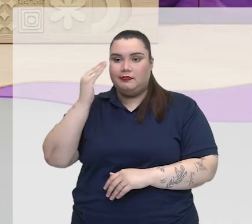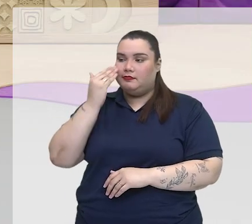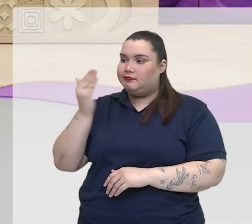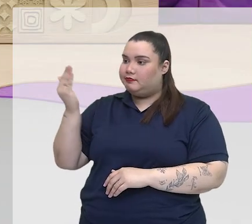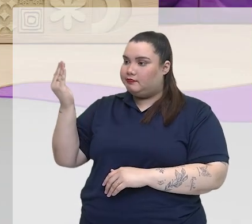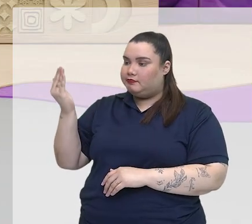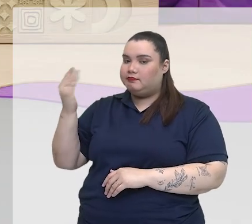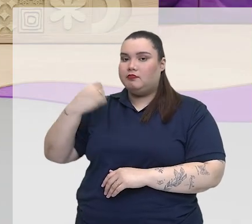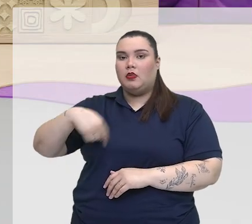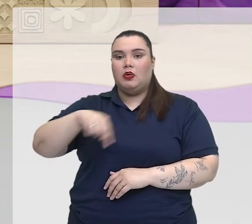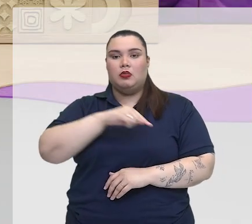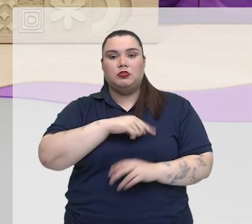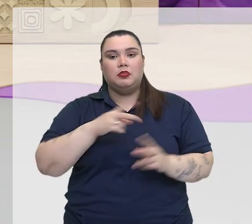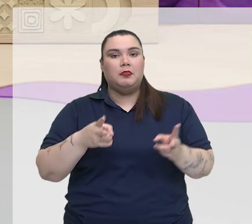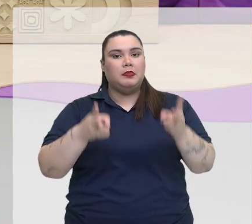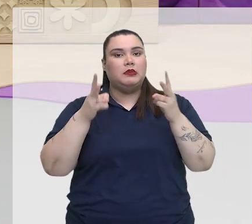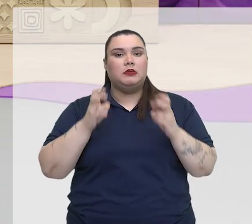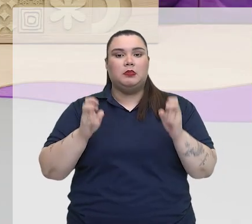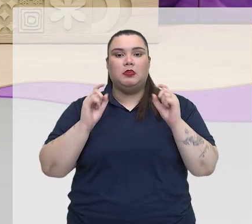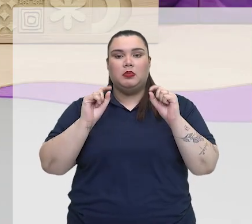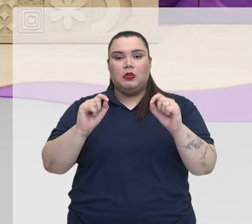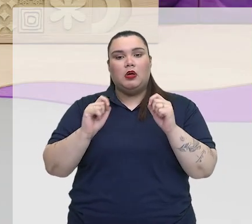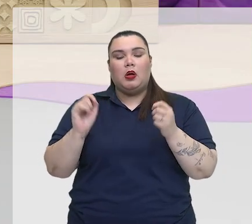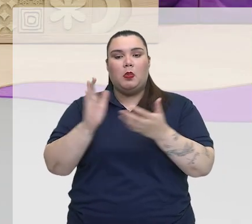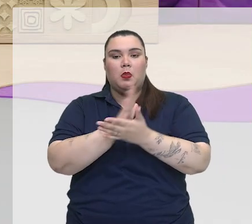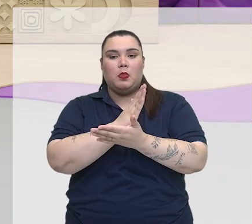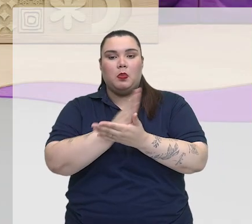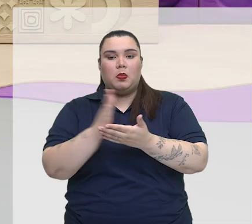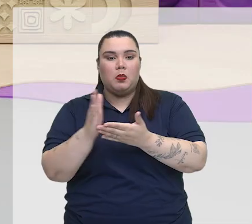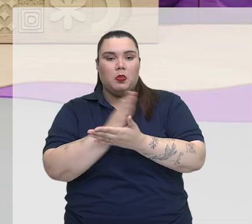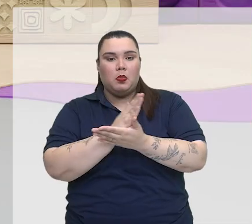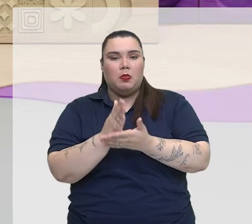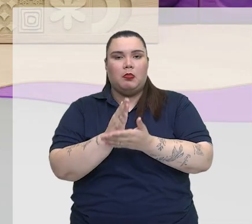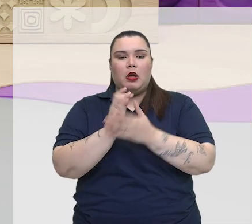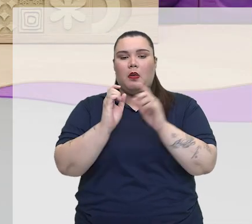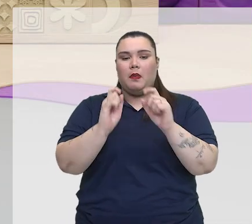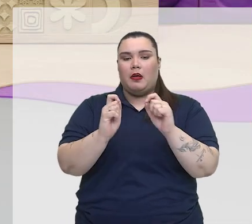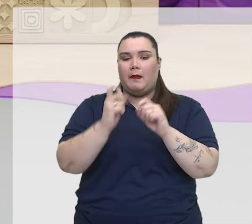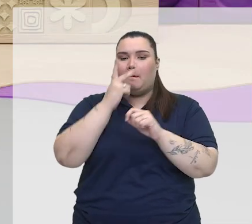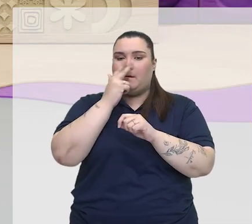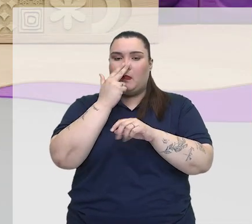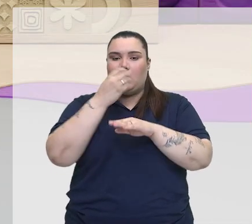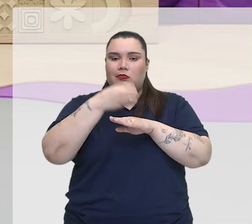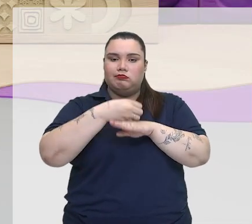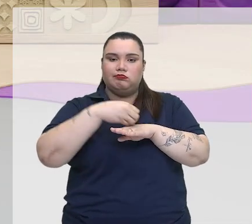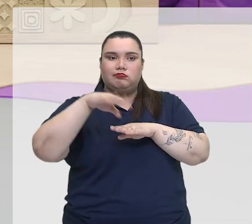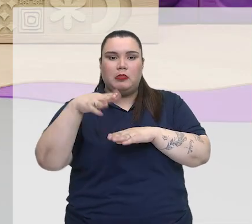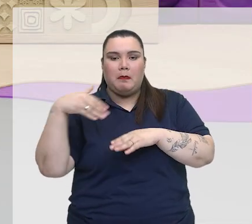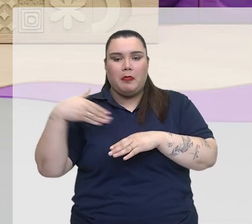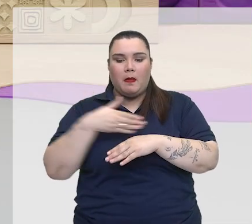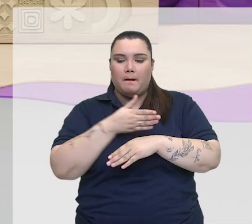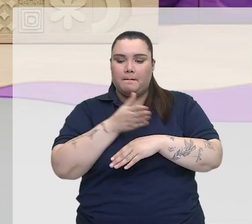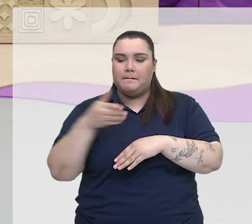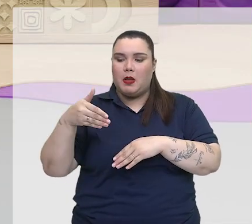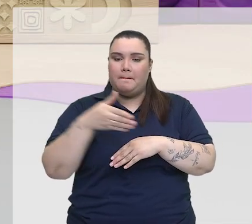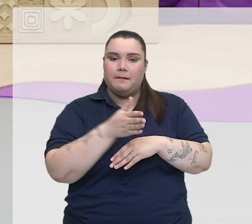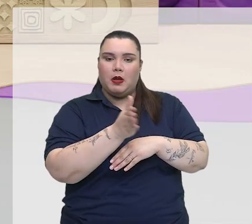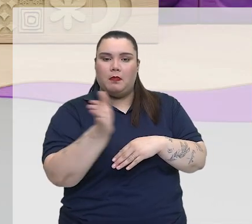nós observamos basicamente algumas orientações através de